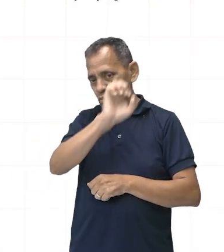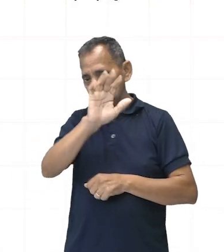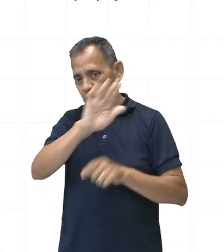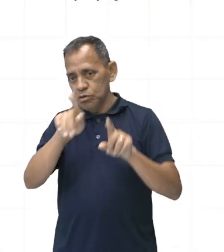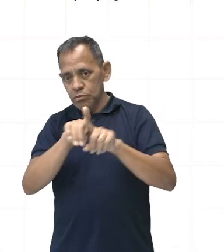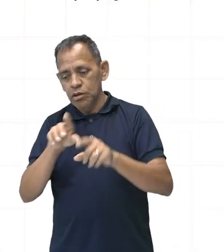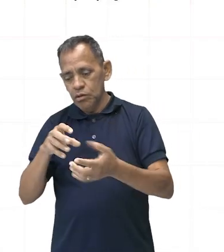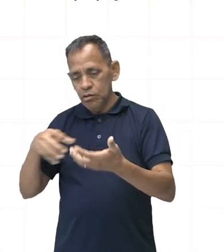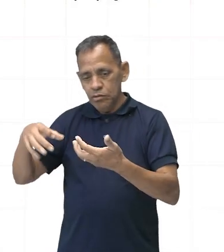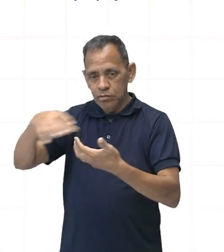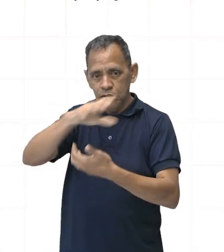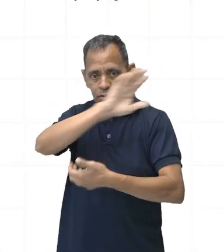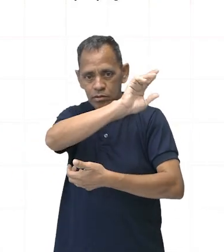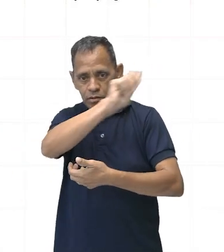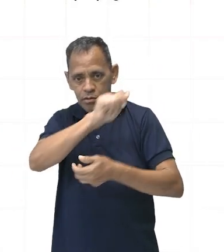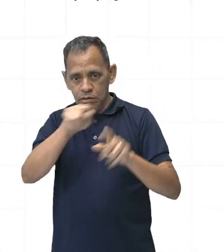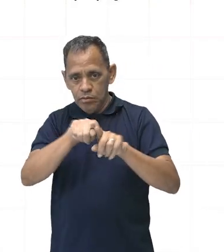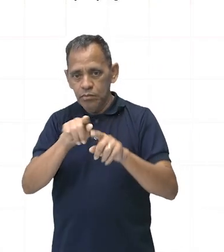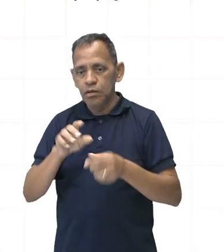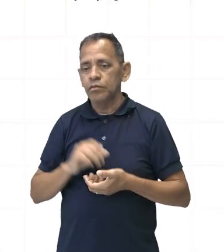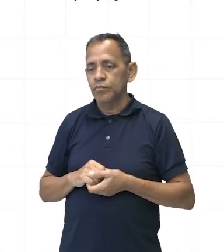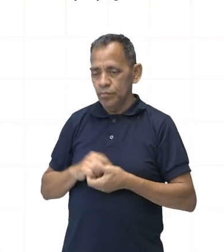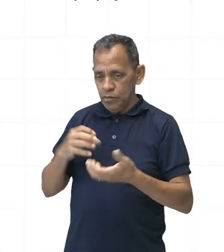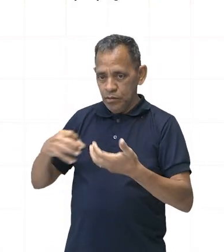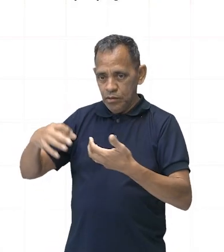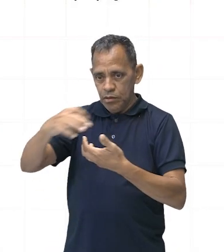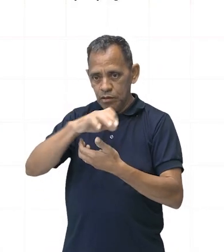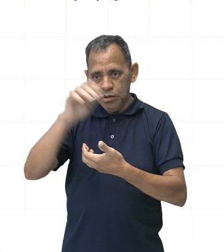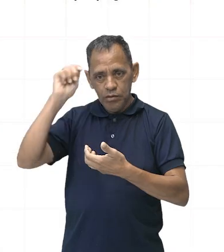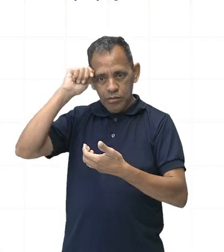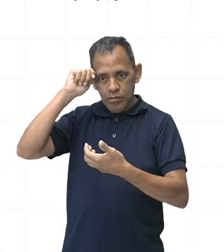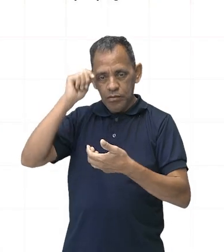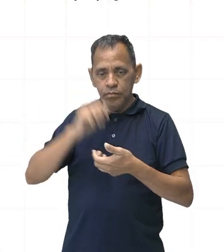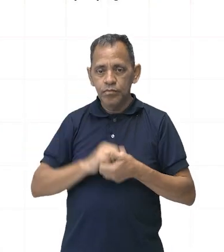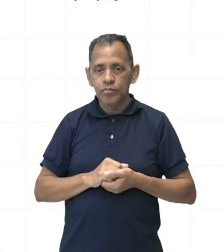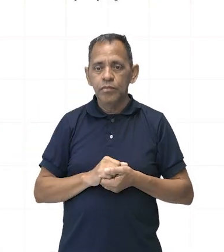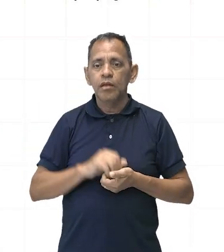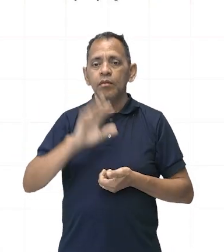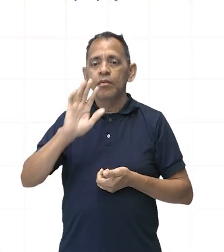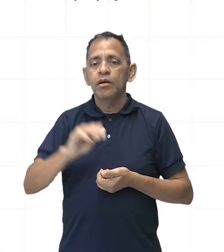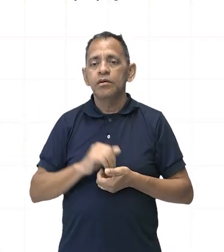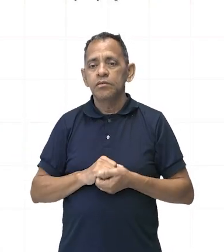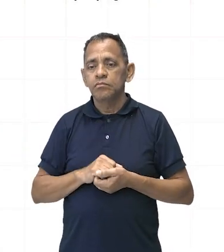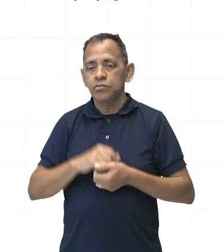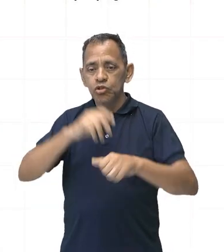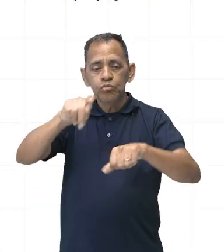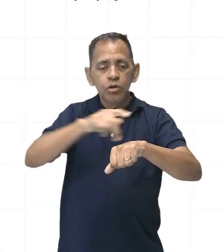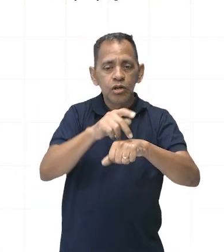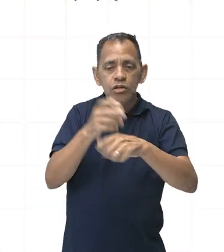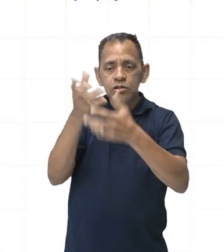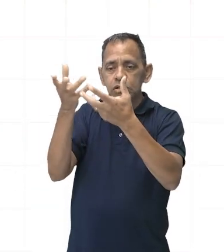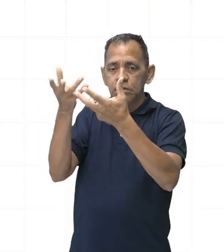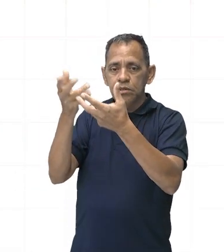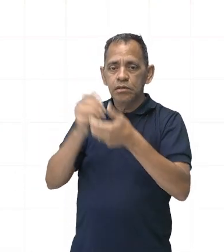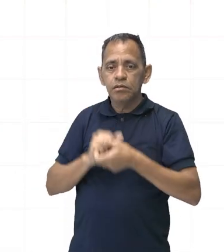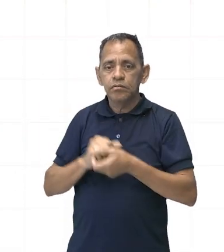do continente asiático e do continente africano. Agora, quais serão os países que mais